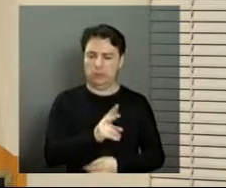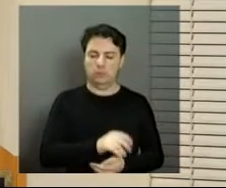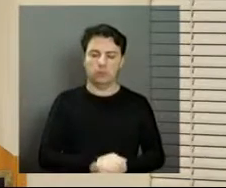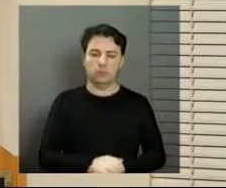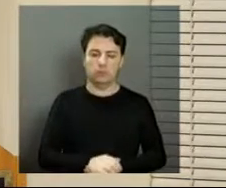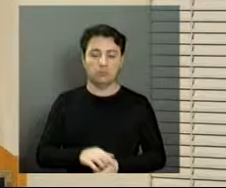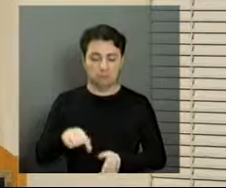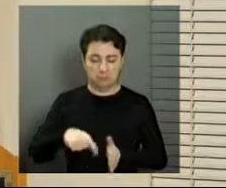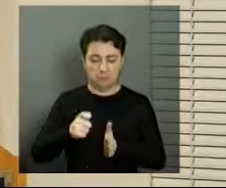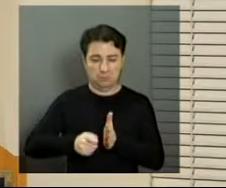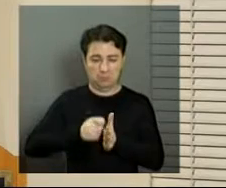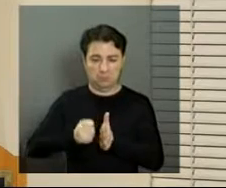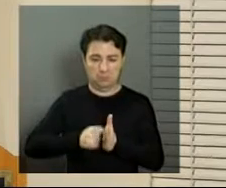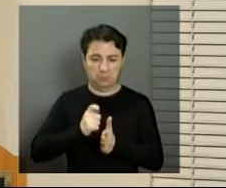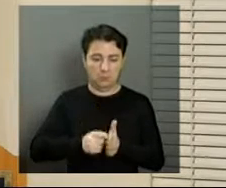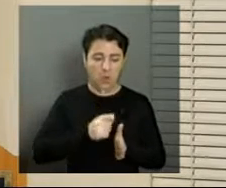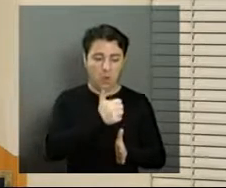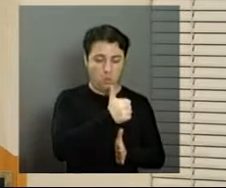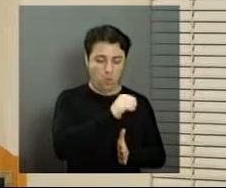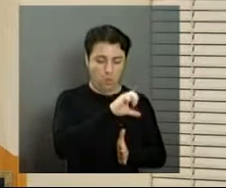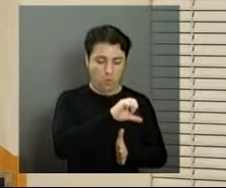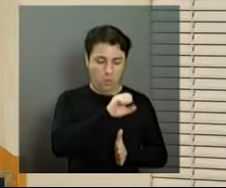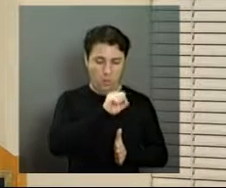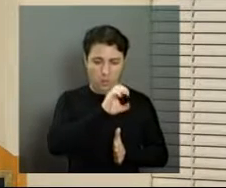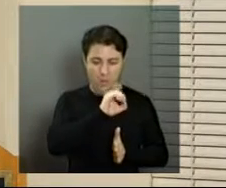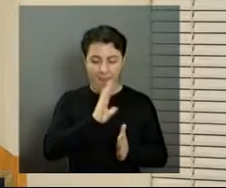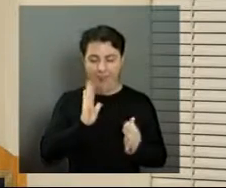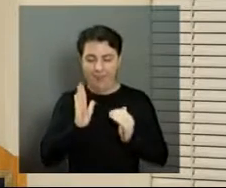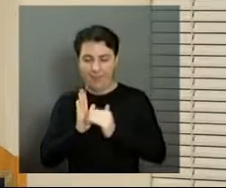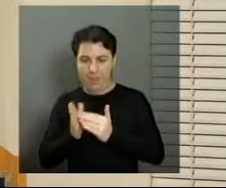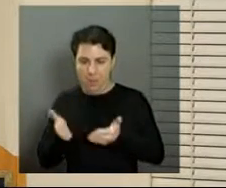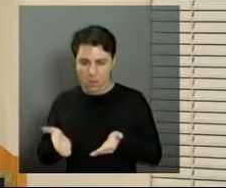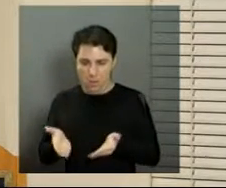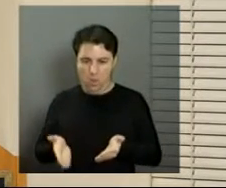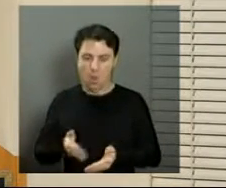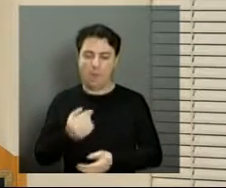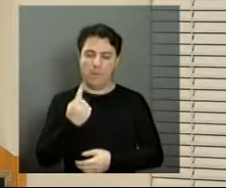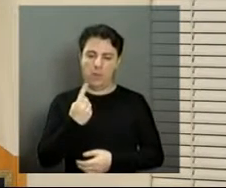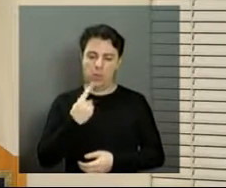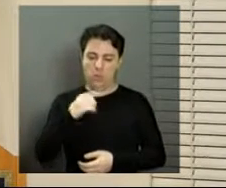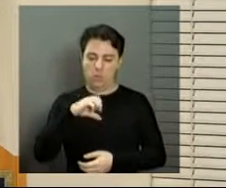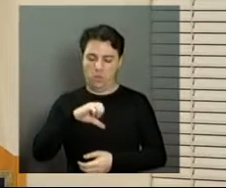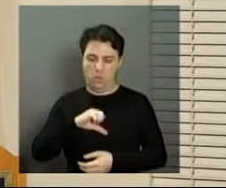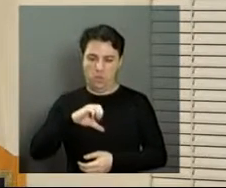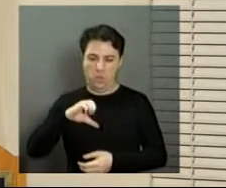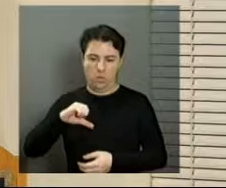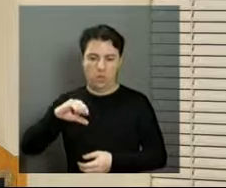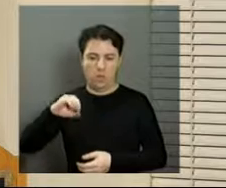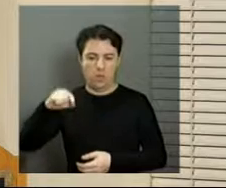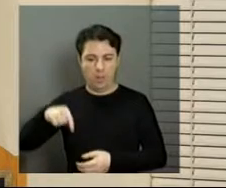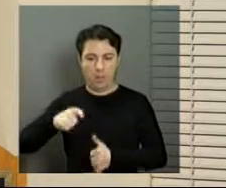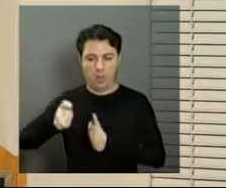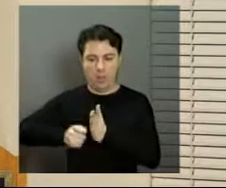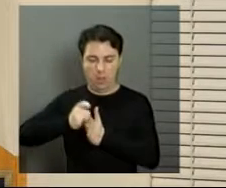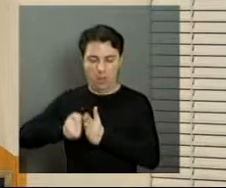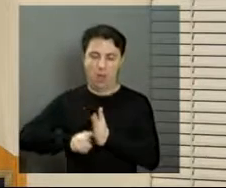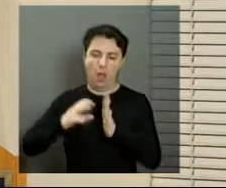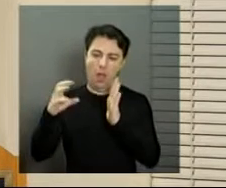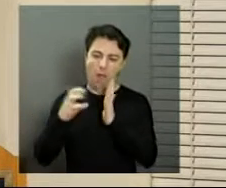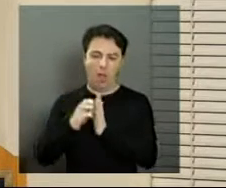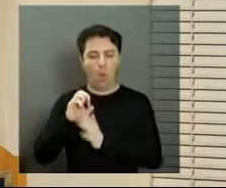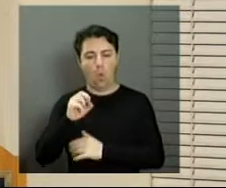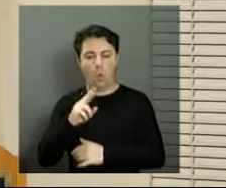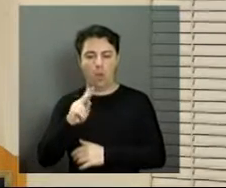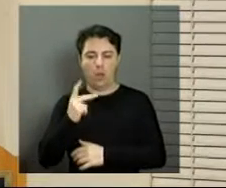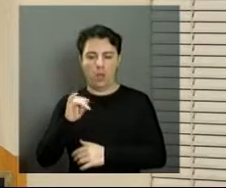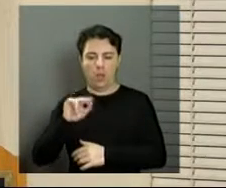de 1980 até agora, já tivemos 1.790 casos de HIV ou AIDS notificados. Os registros